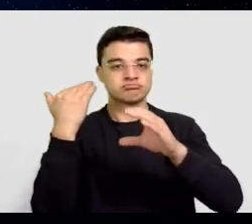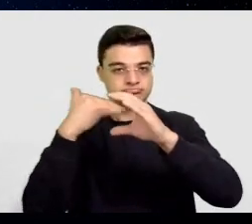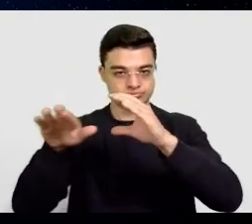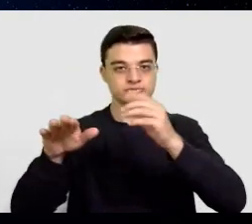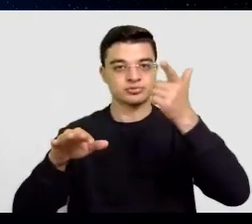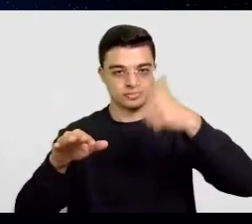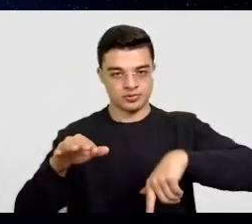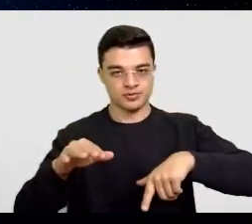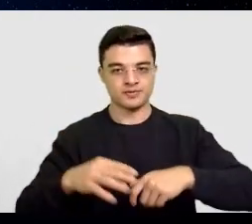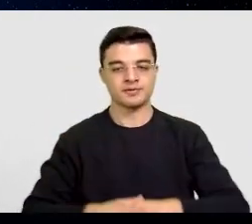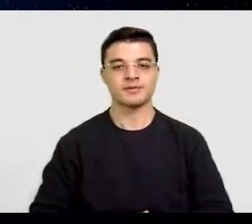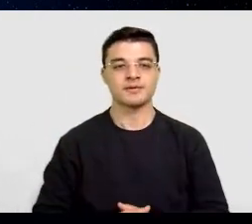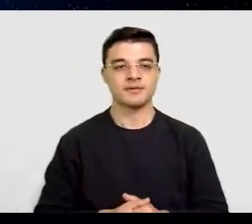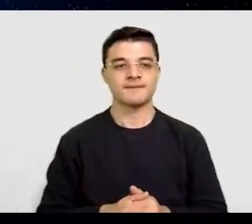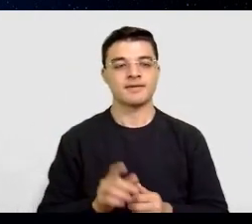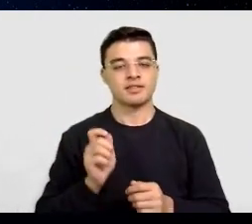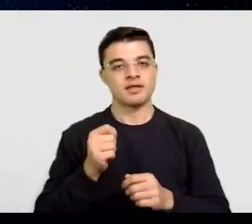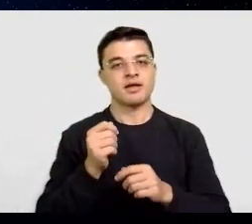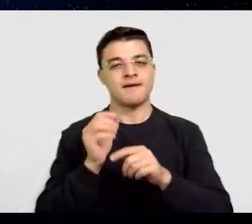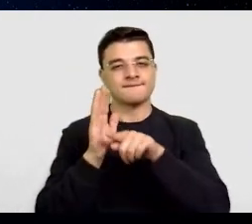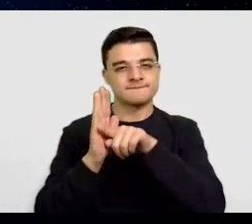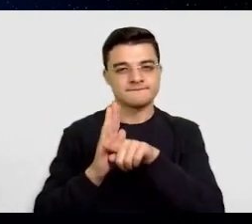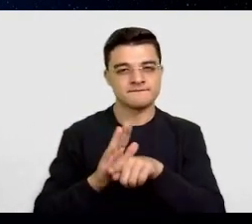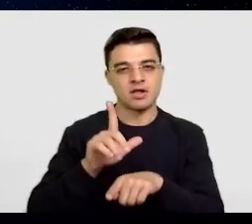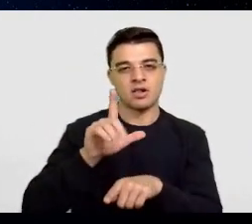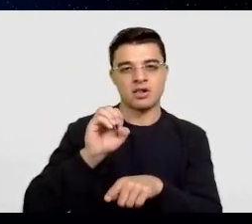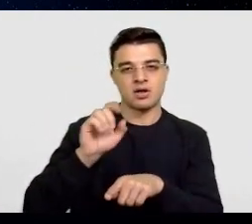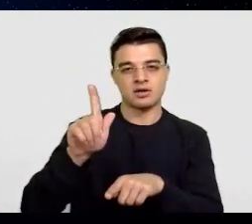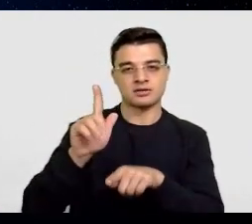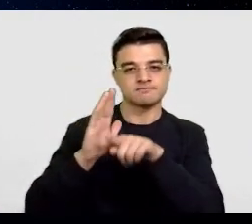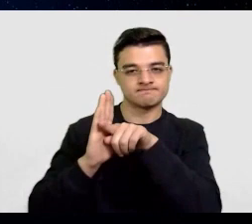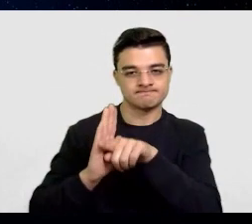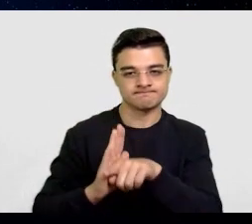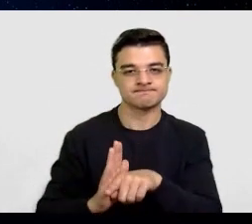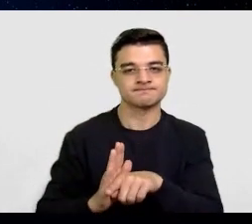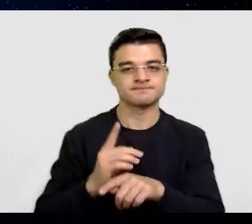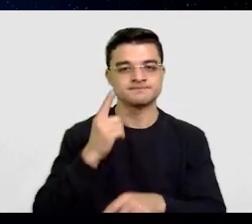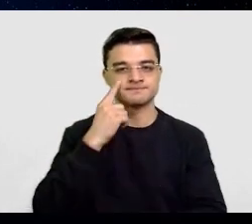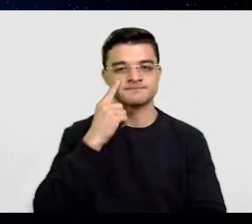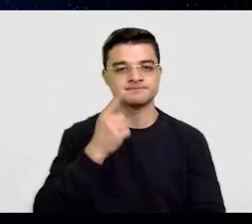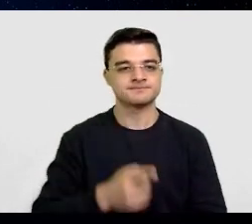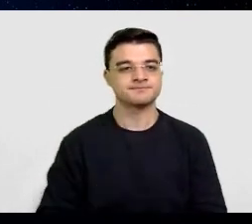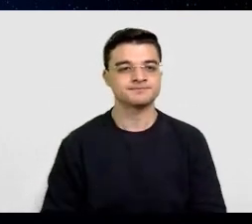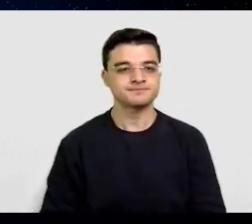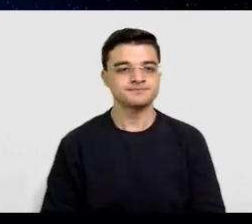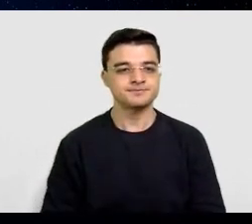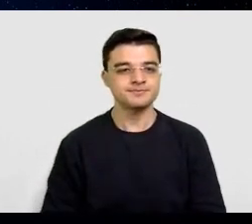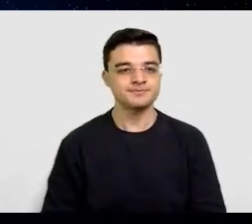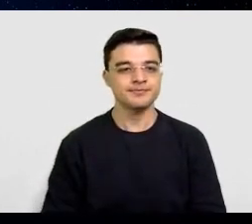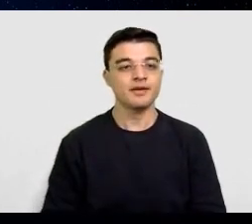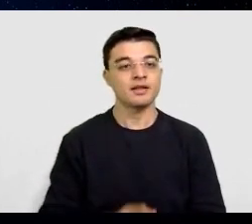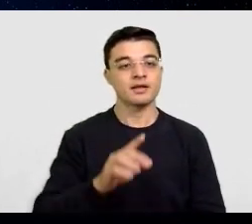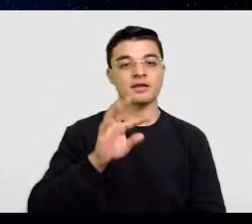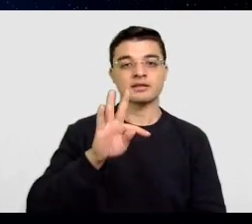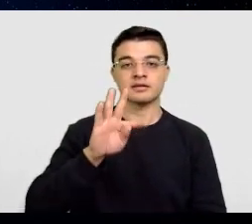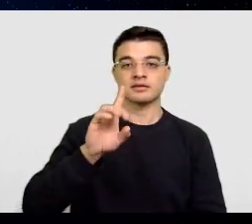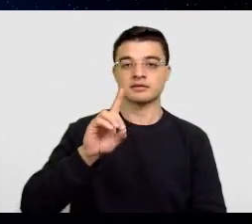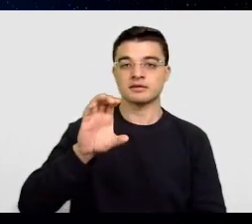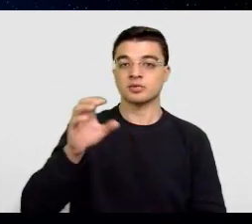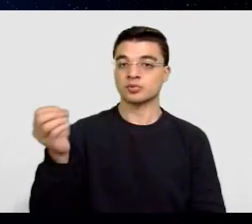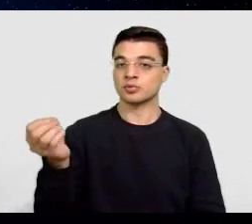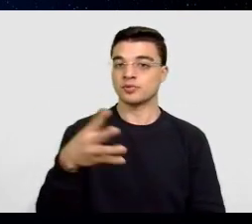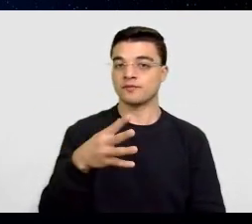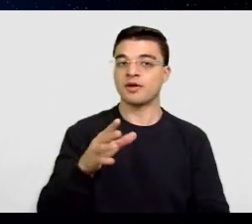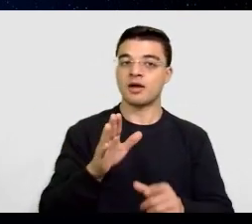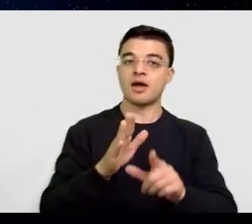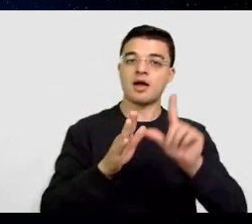E vou analisar o log. O log, dessa vez, ele trouxe para mim aqui um TDC, que é um header novo, que não tinha na requisição